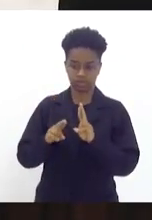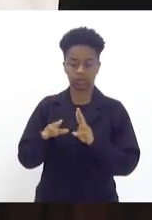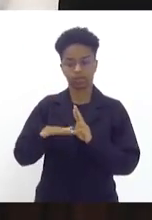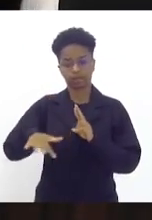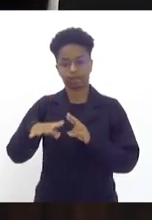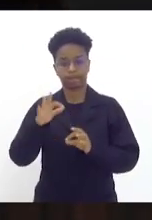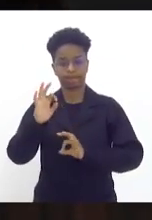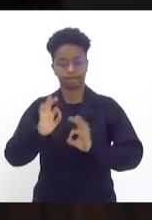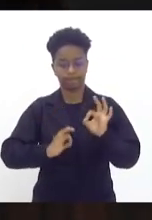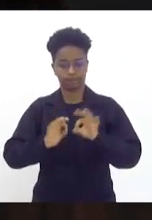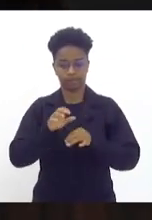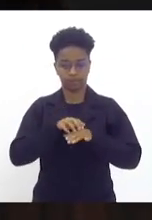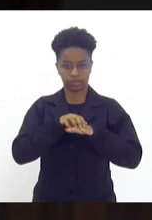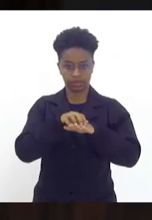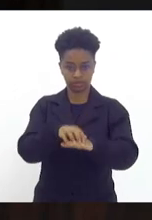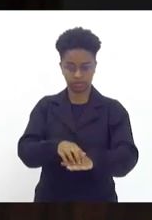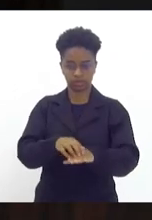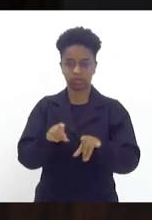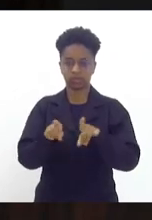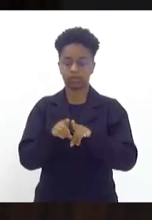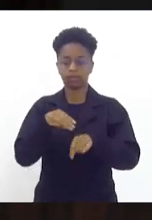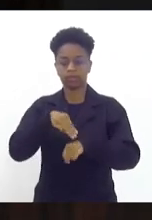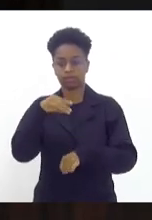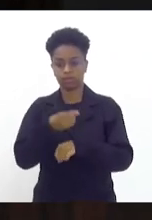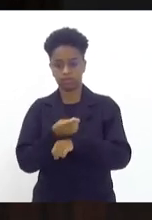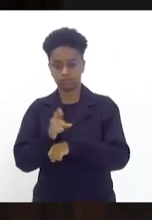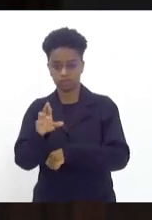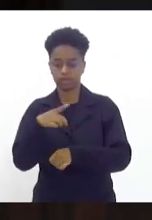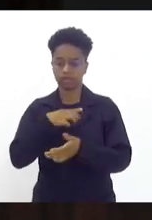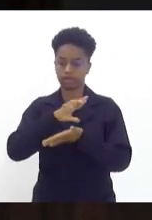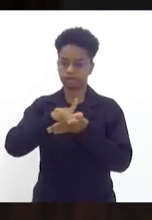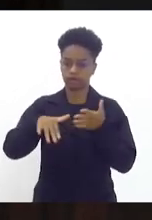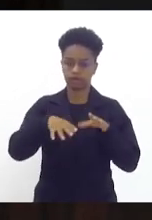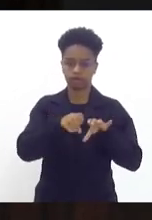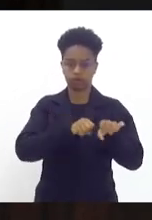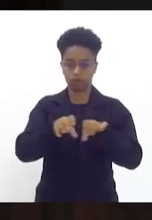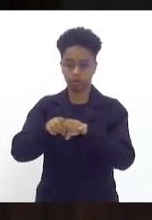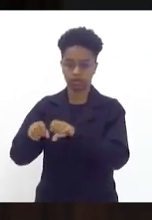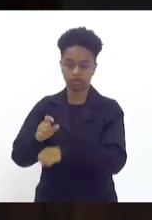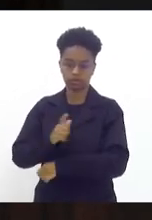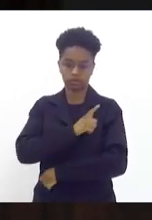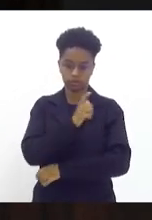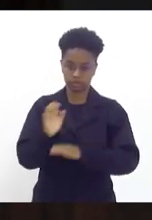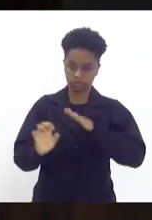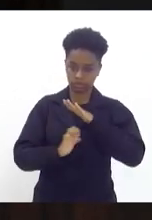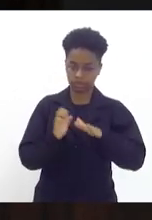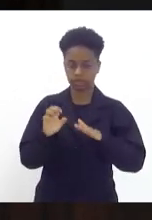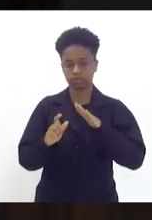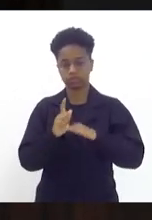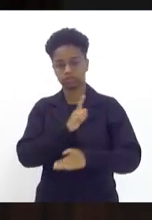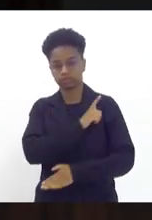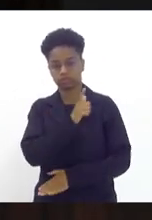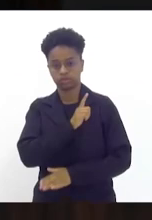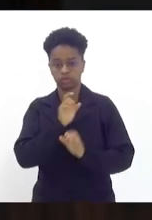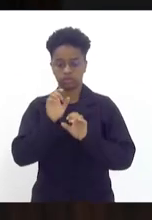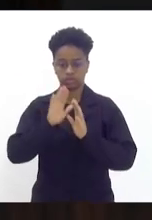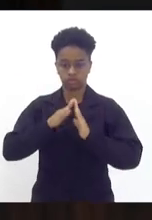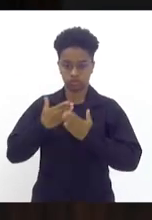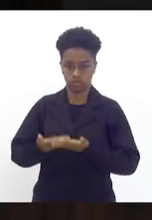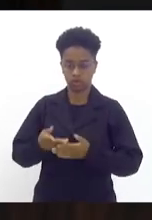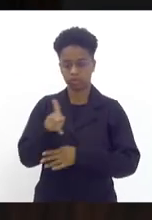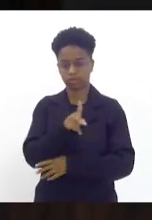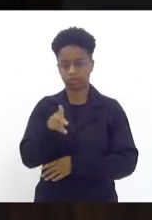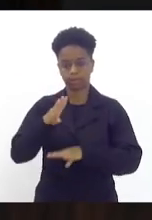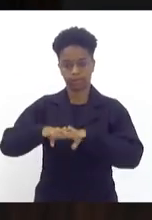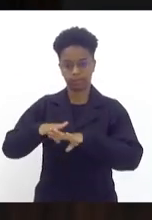de transportes. Possui diversas especializações em gestão de empresas e gestão escolar, professora de matemática e